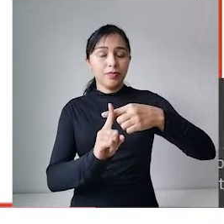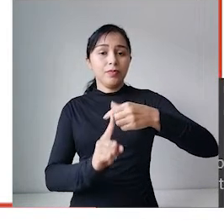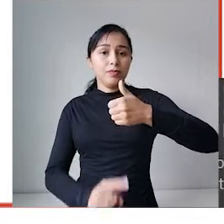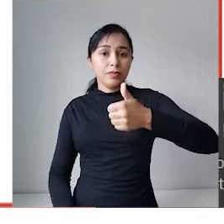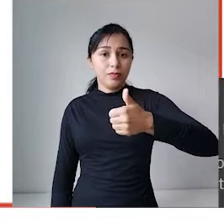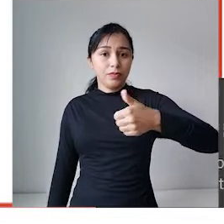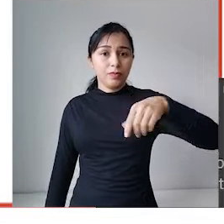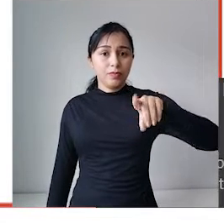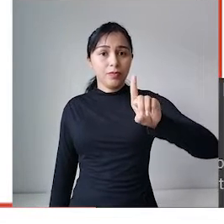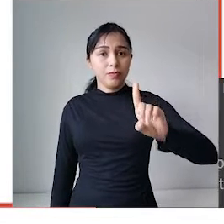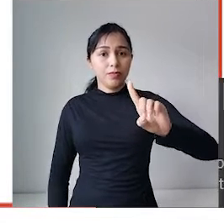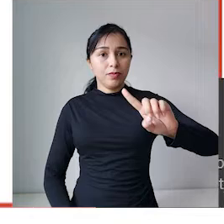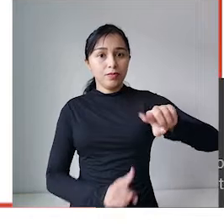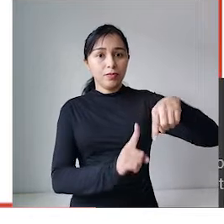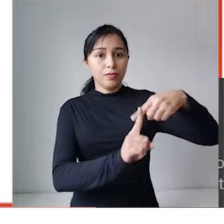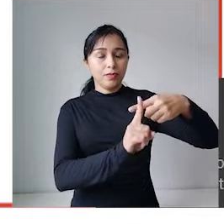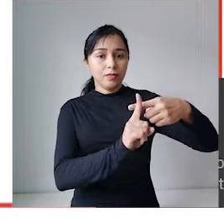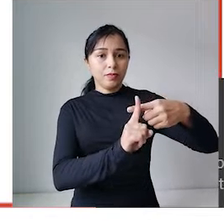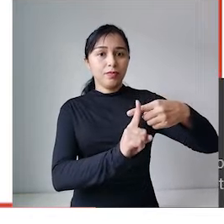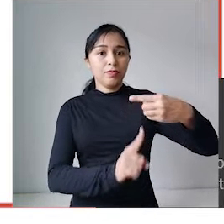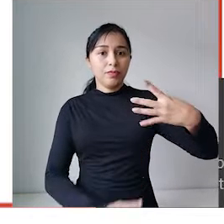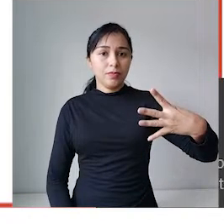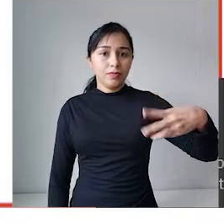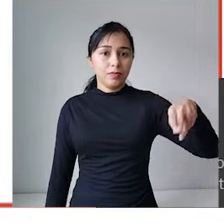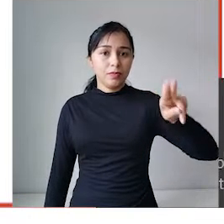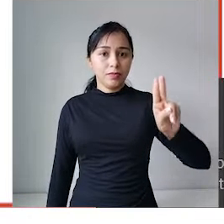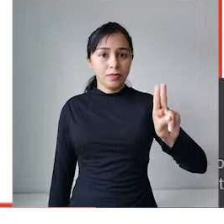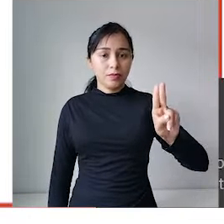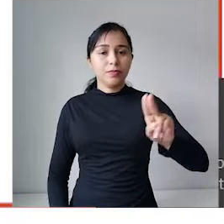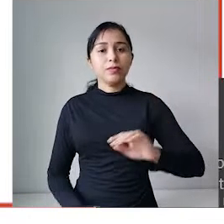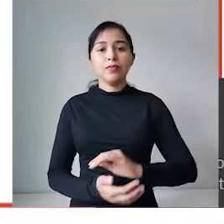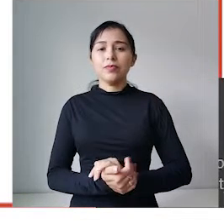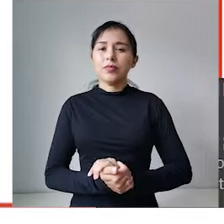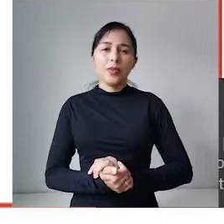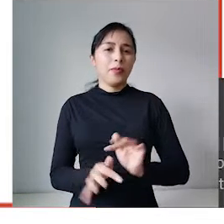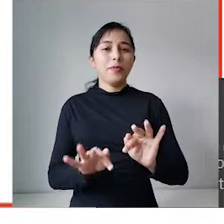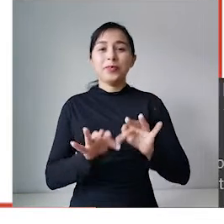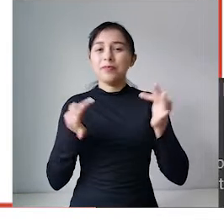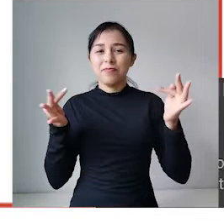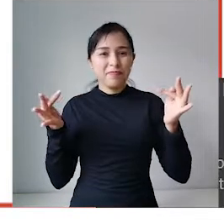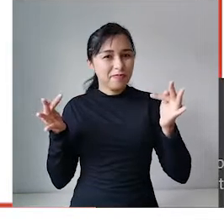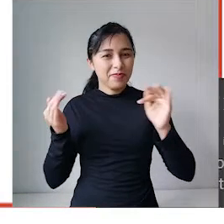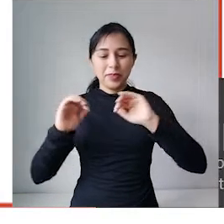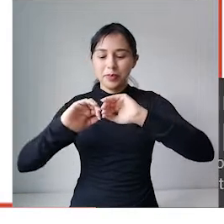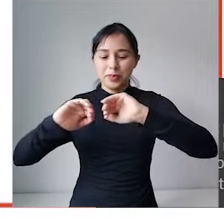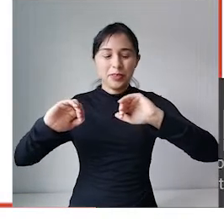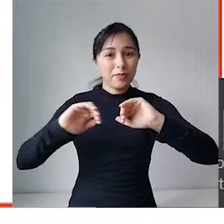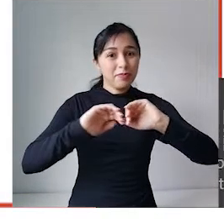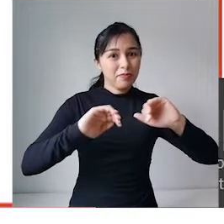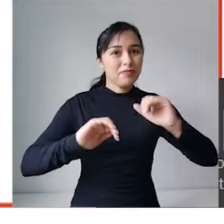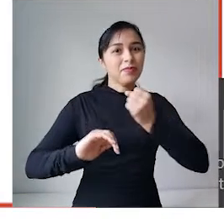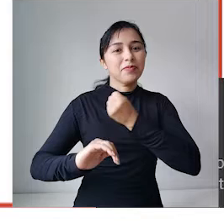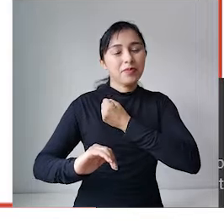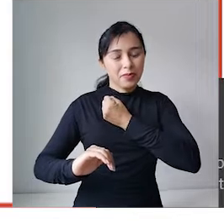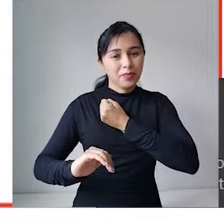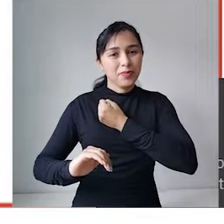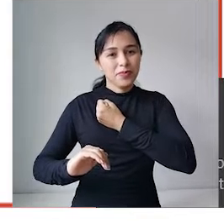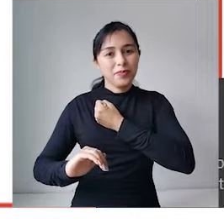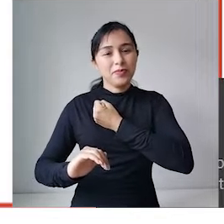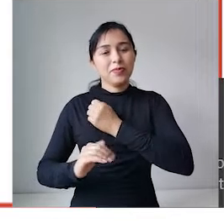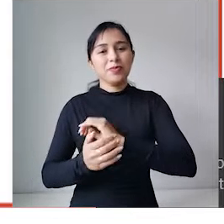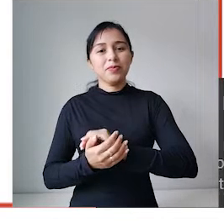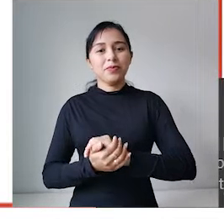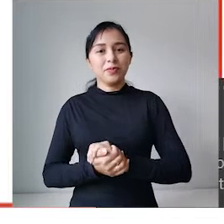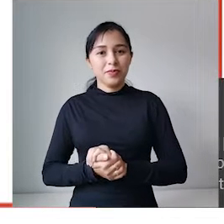dezena mais 4 unidades. Então, é muito simples fazer a distribuição dos números, dos